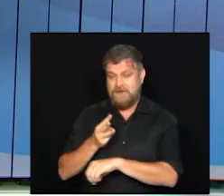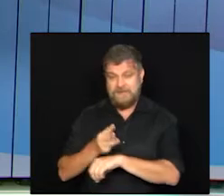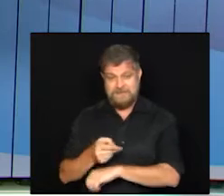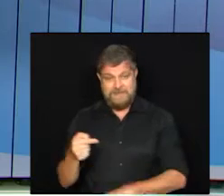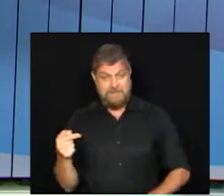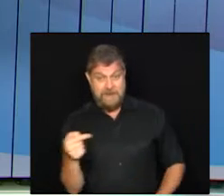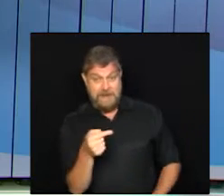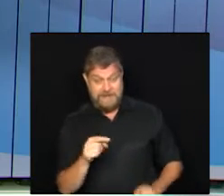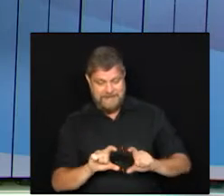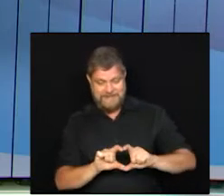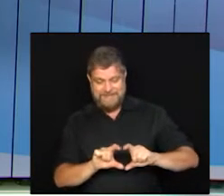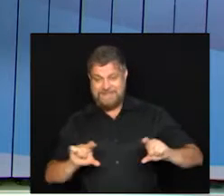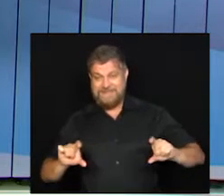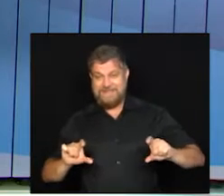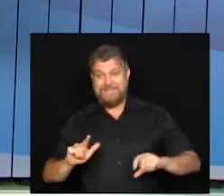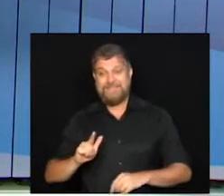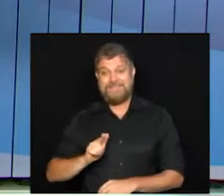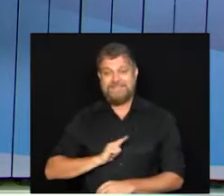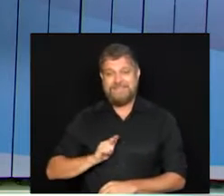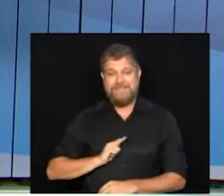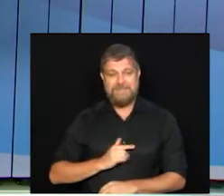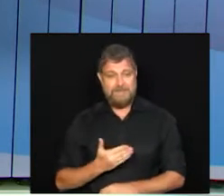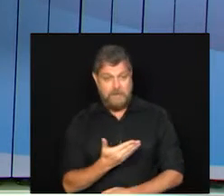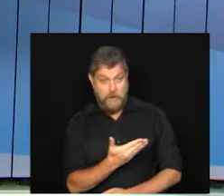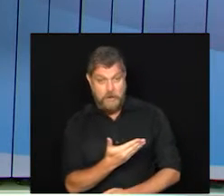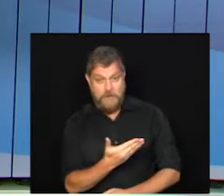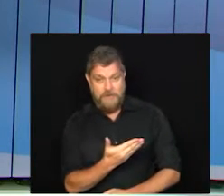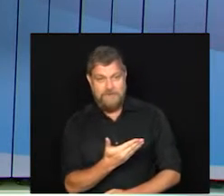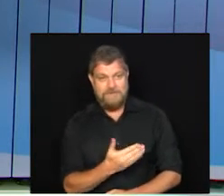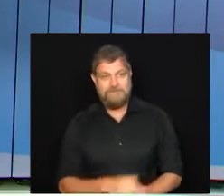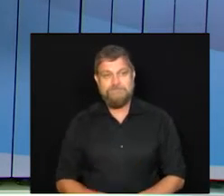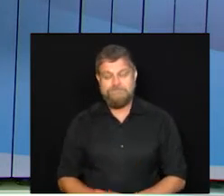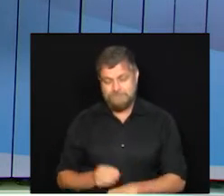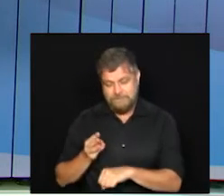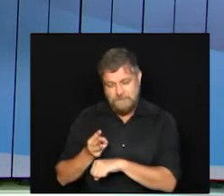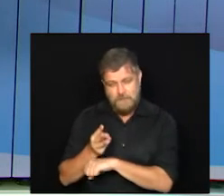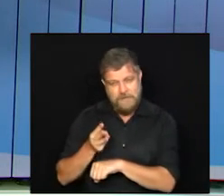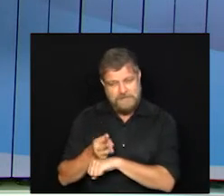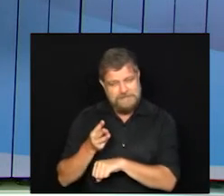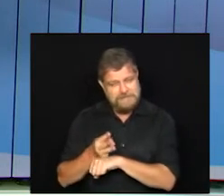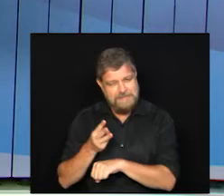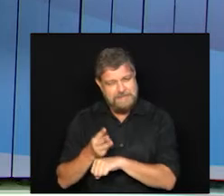aqui embaixo da sua tela. 19 é o nosso DDD,